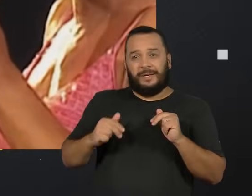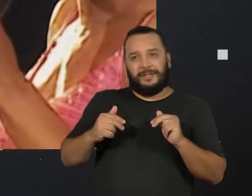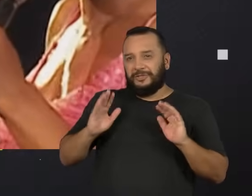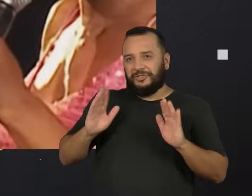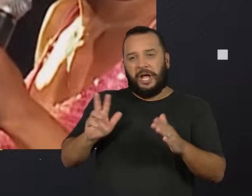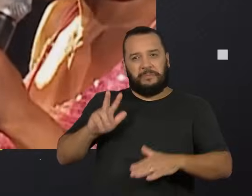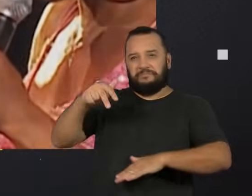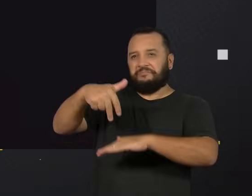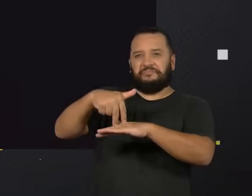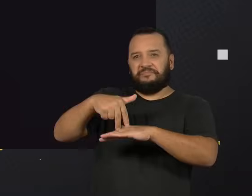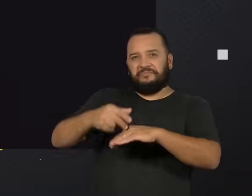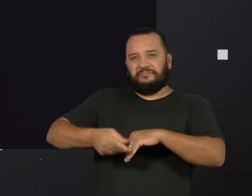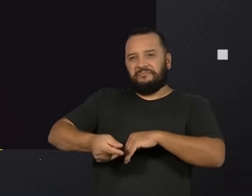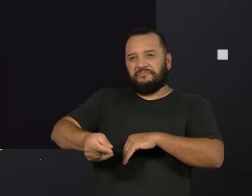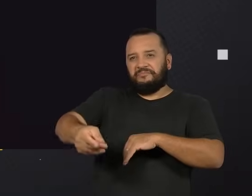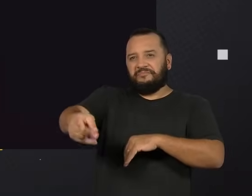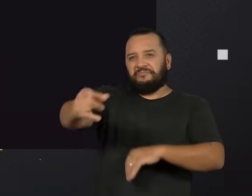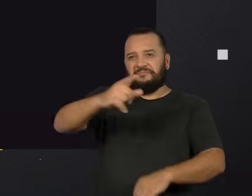vida,